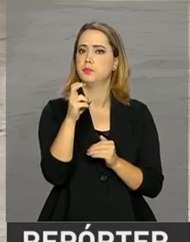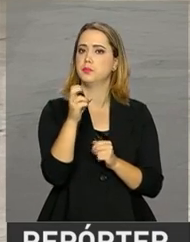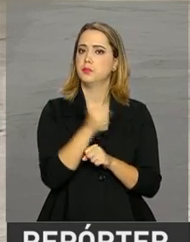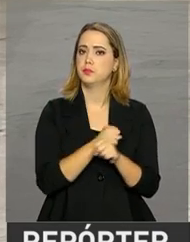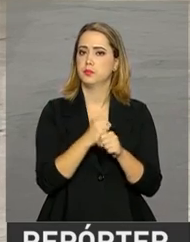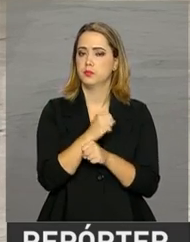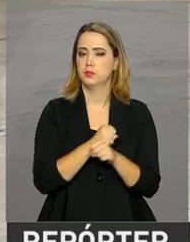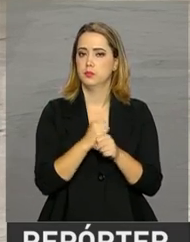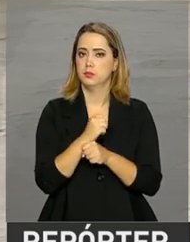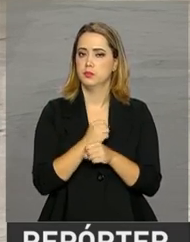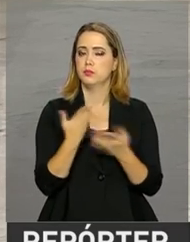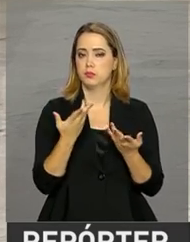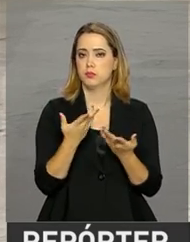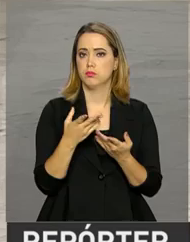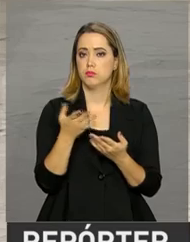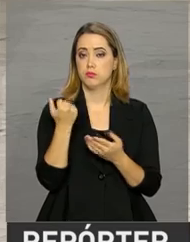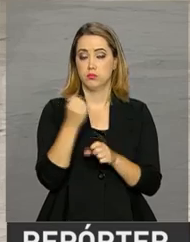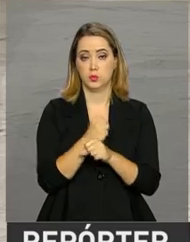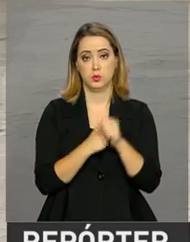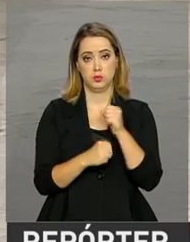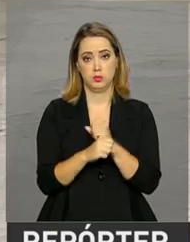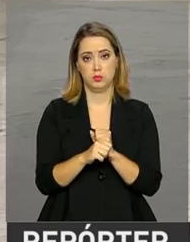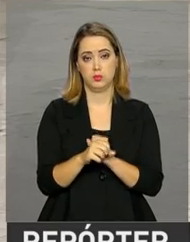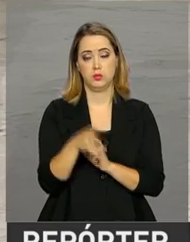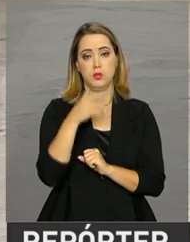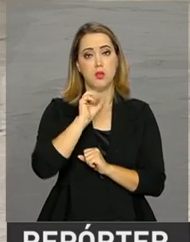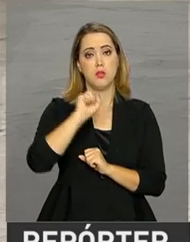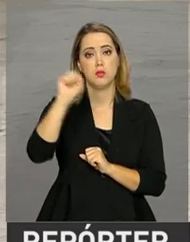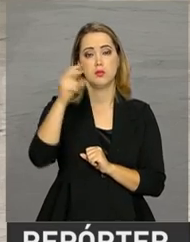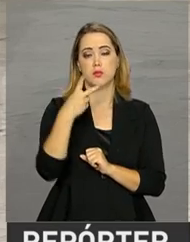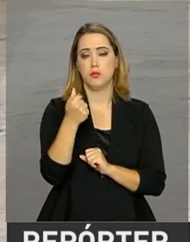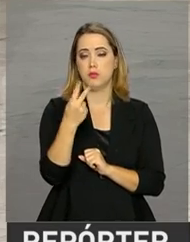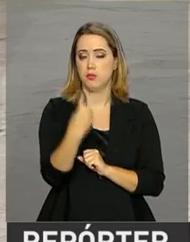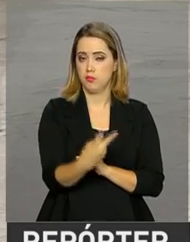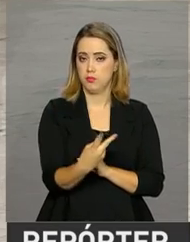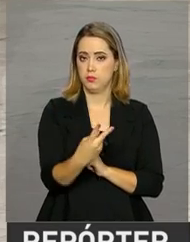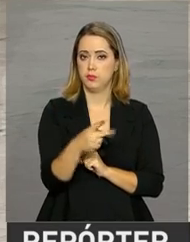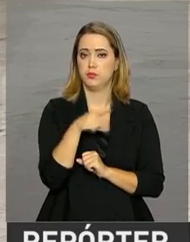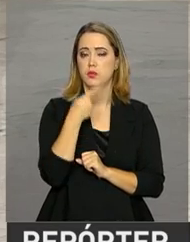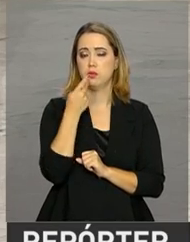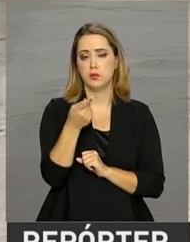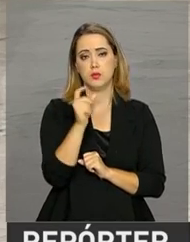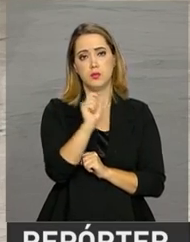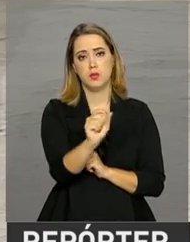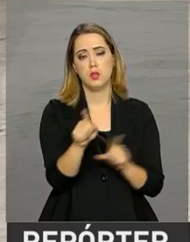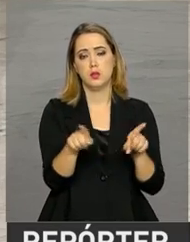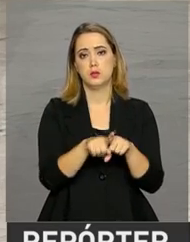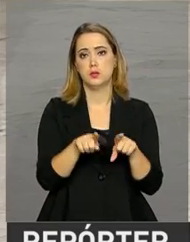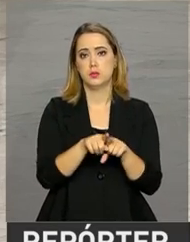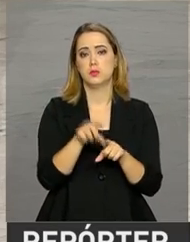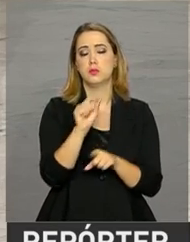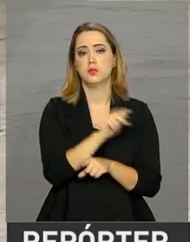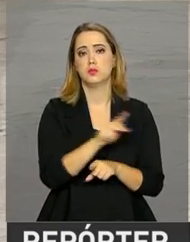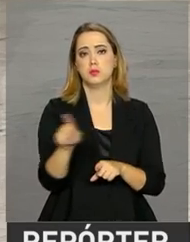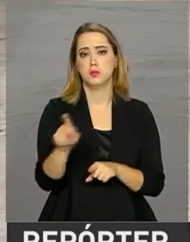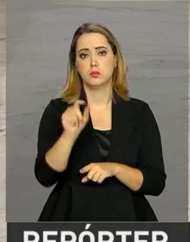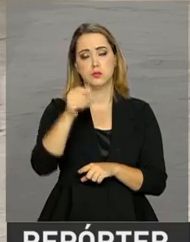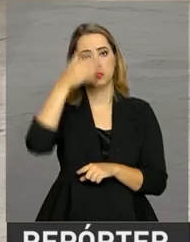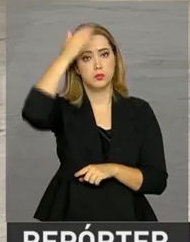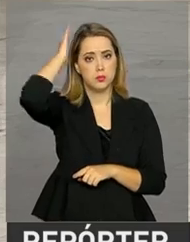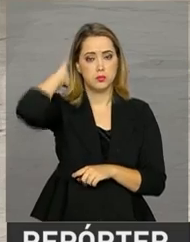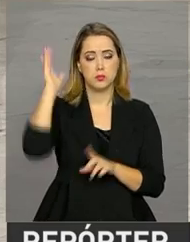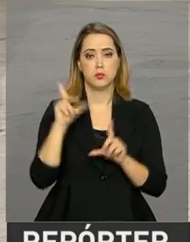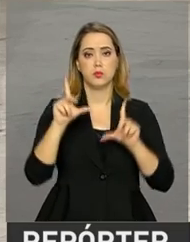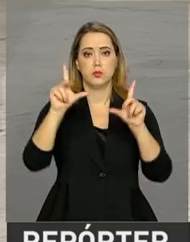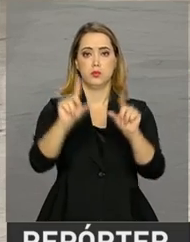vez que a Seli teve uma redução semelhante foi em abril de 2012 segundo o porta-voz o presidente temer disse que a